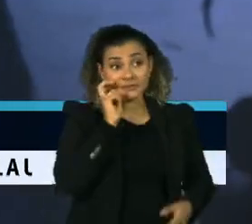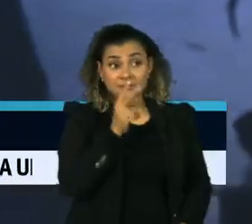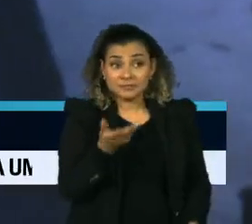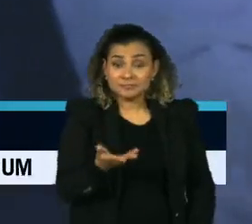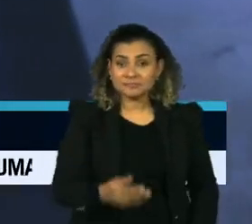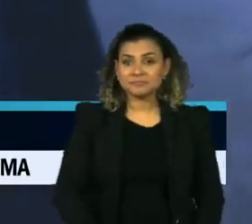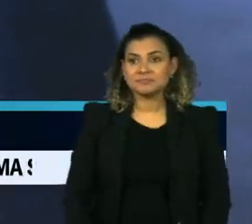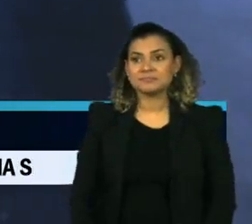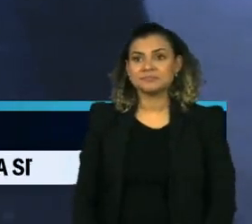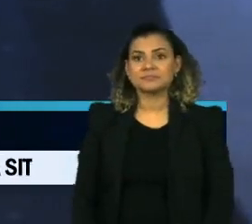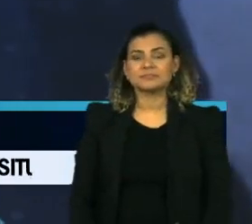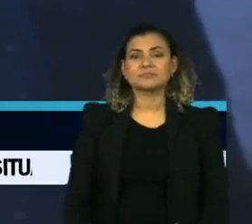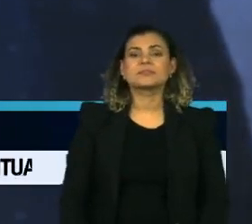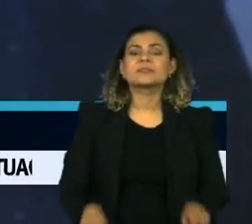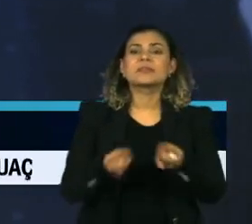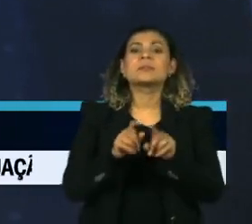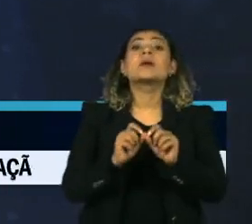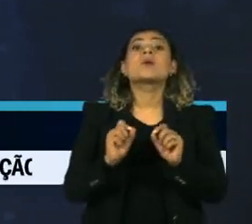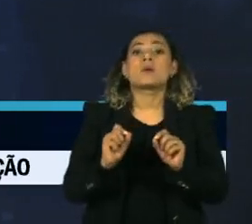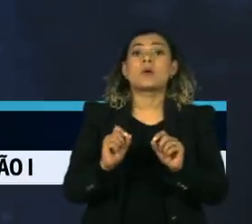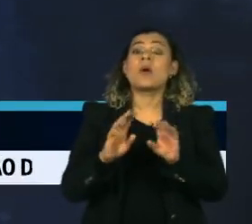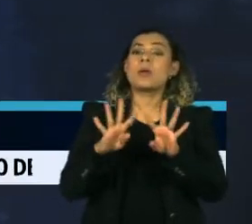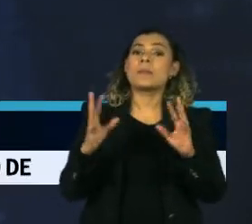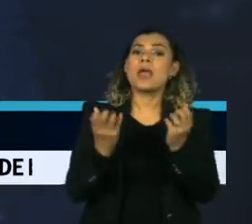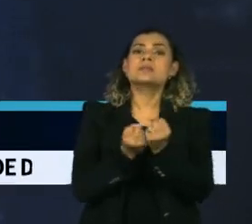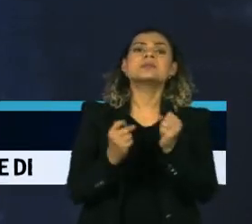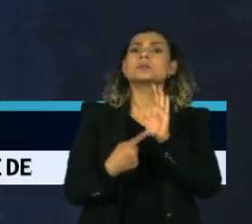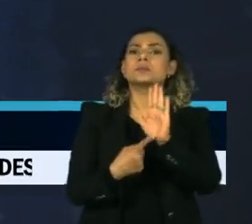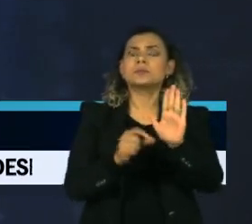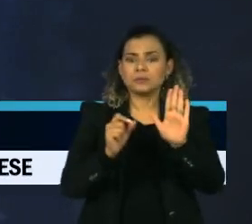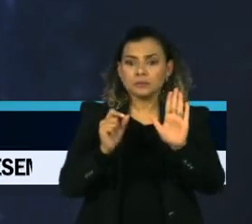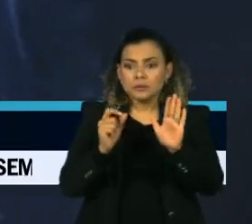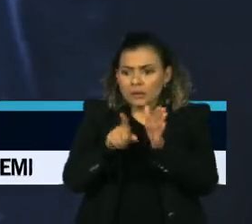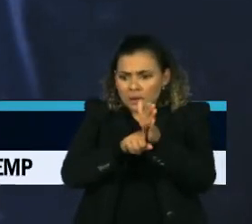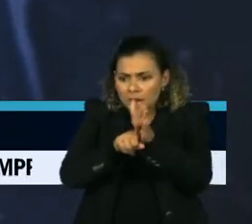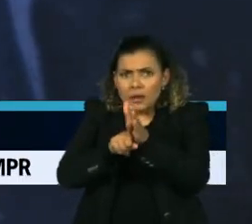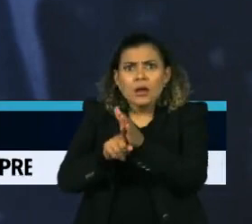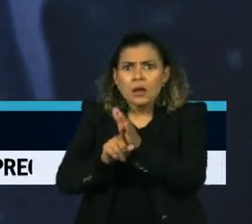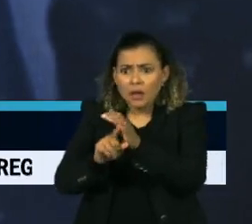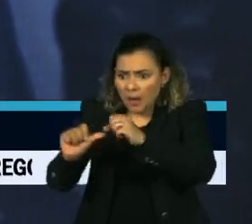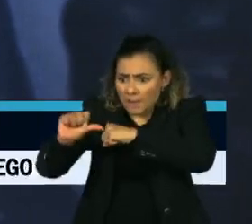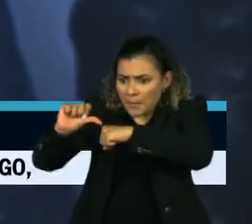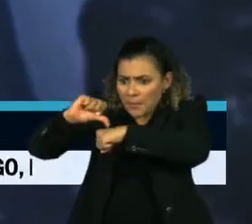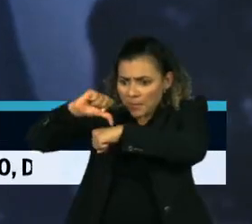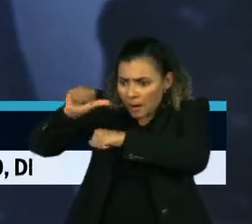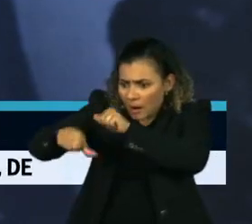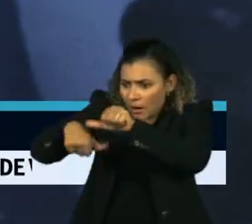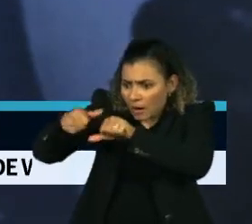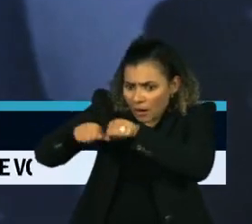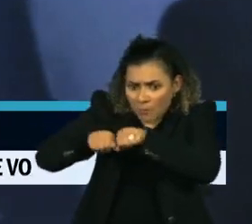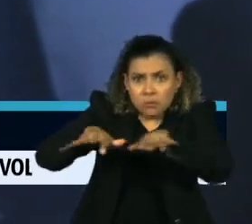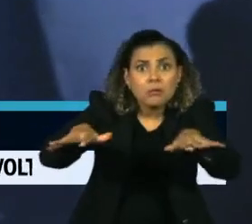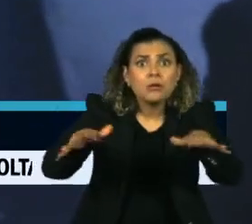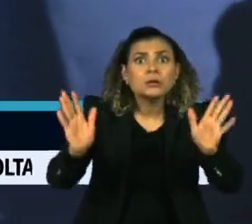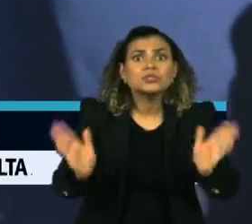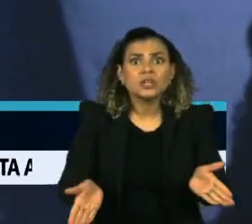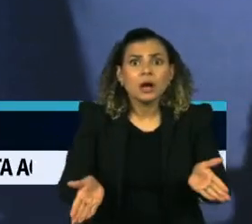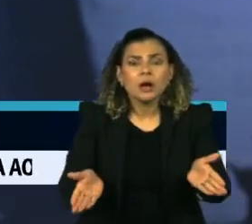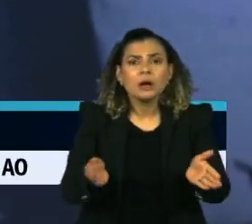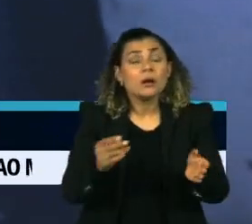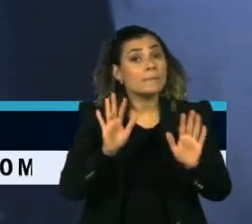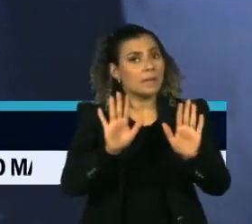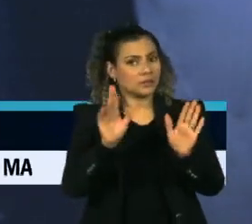a Organização Mundial da Saúde monitora uma nova subir variante da omicron que está se espalhando rapidamente por